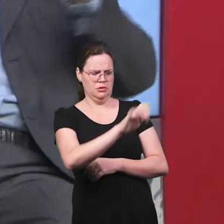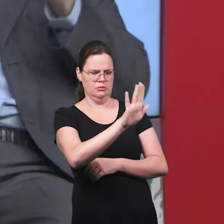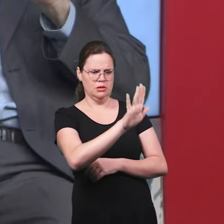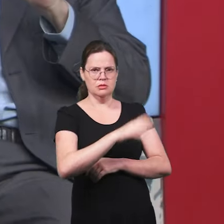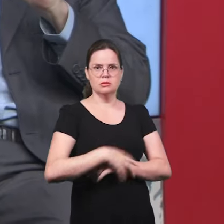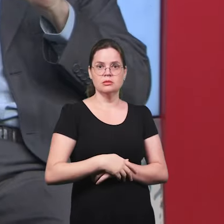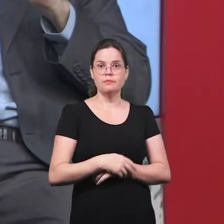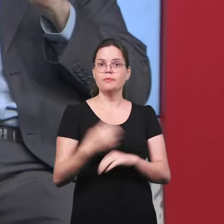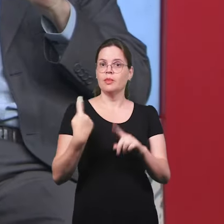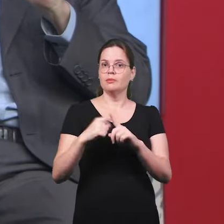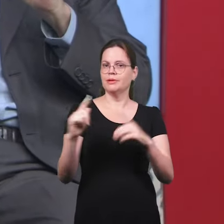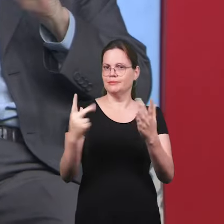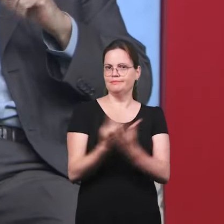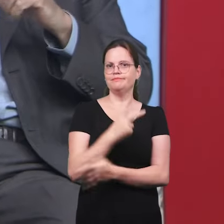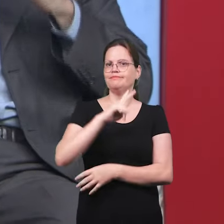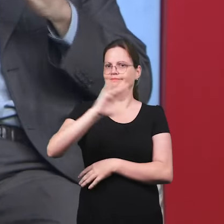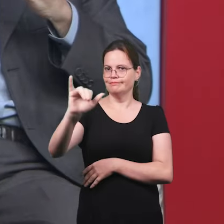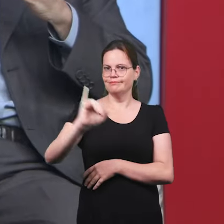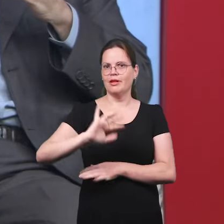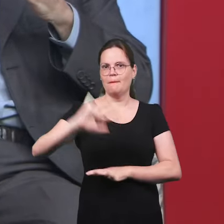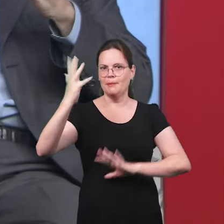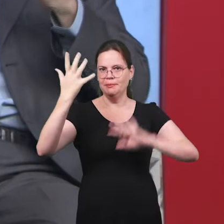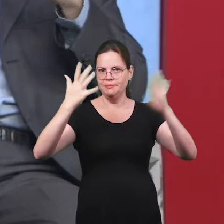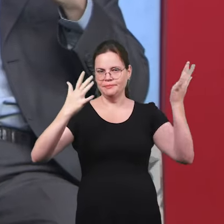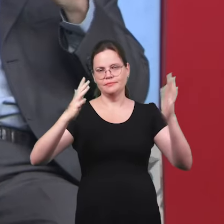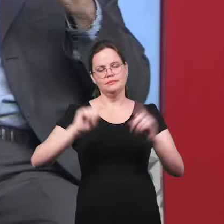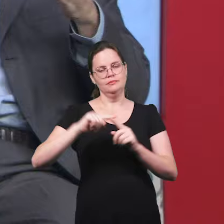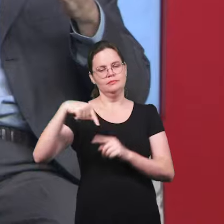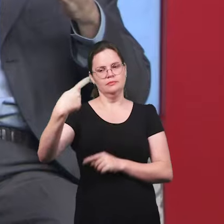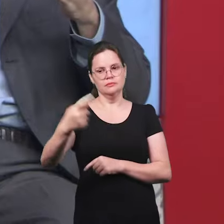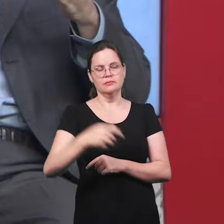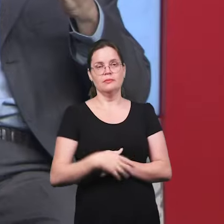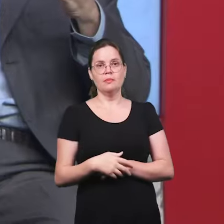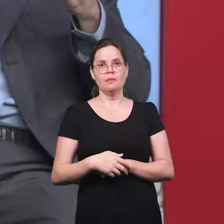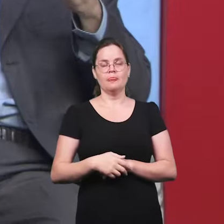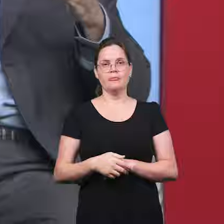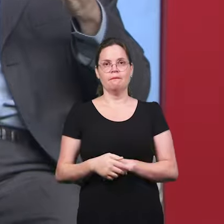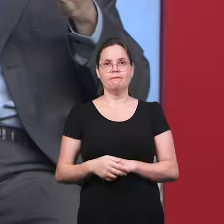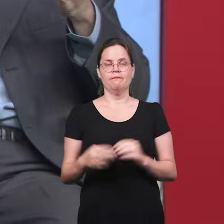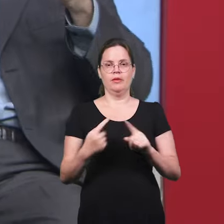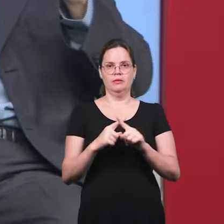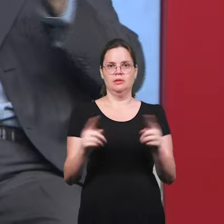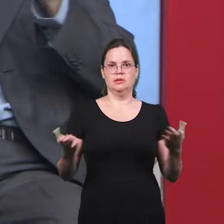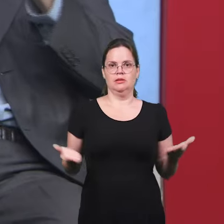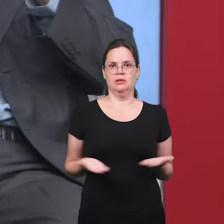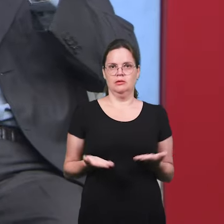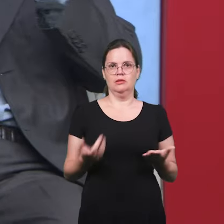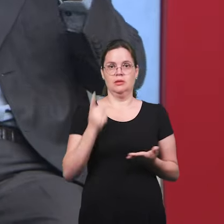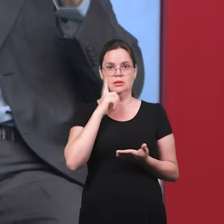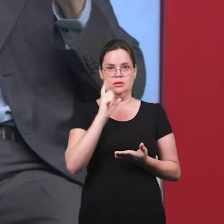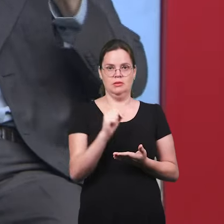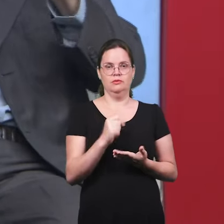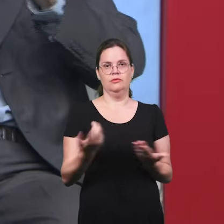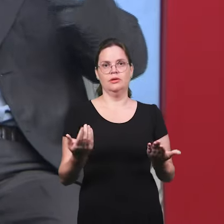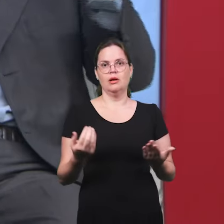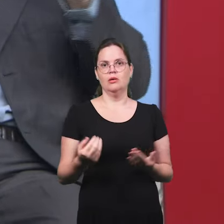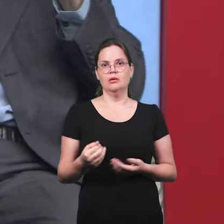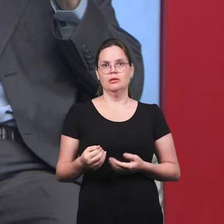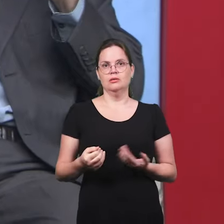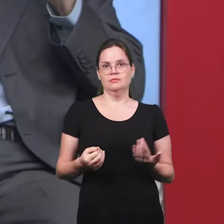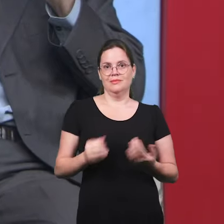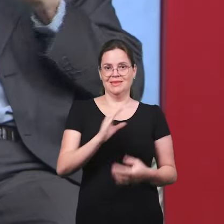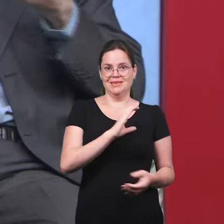Tinha muita coisa para acontecer. Mas agora, estando dentro desta semana, o Cristo então é aquele